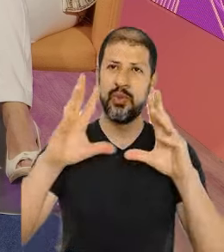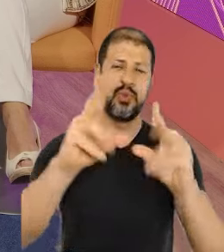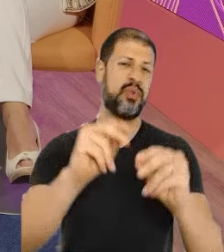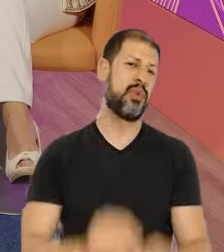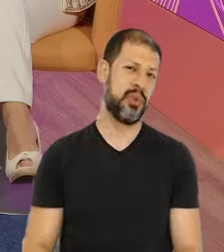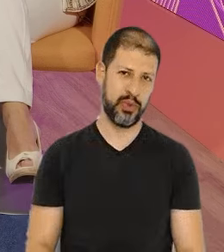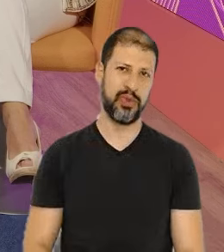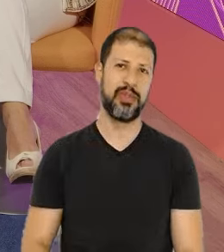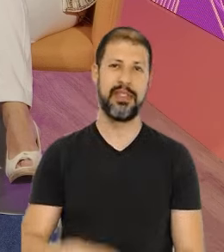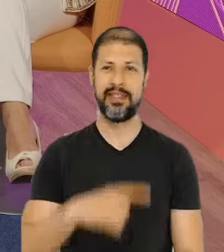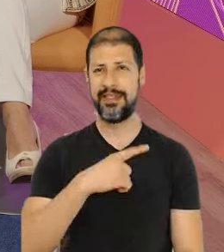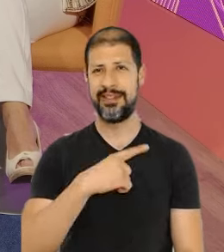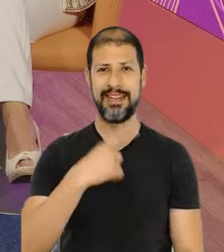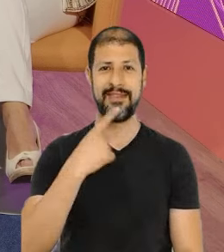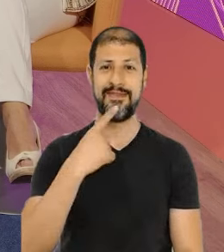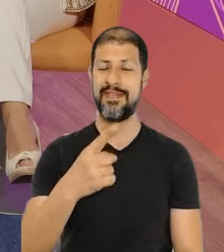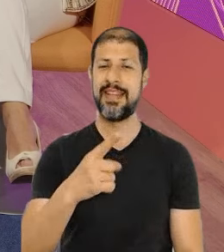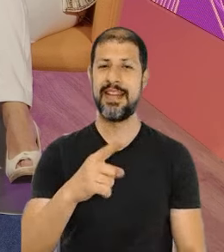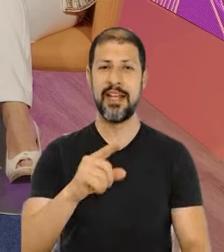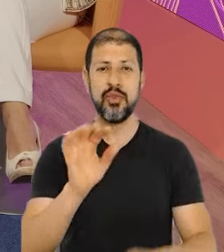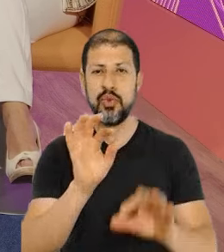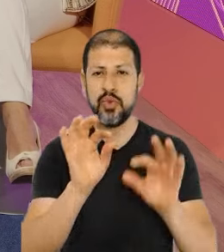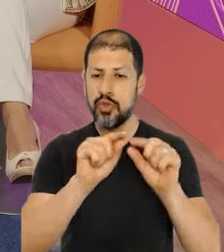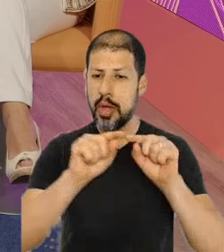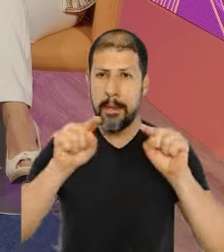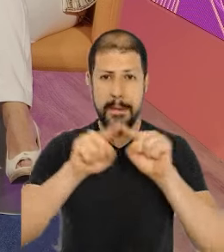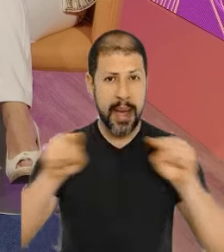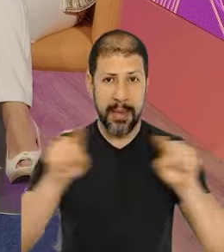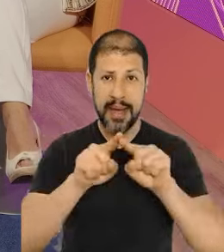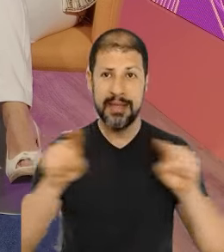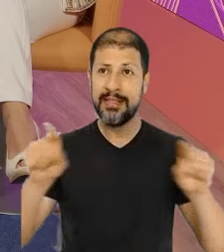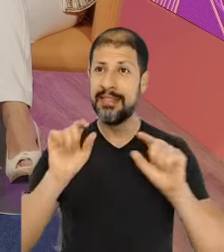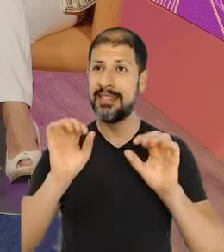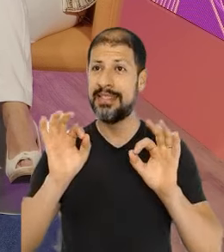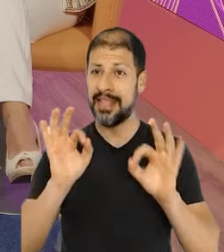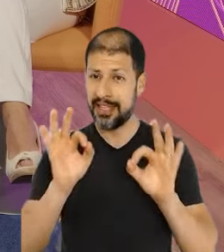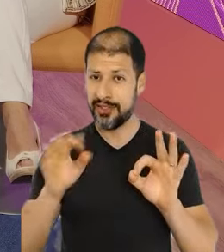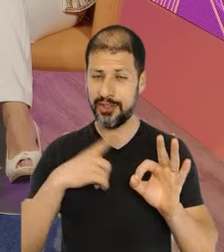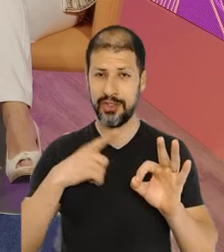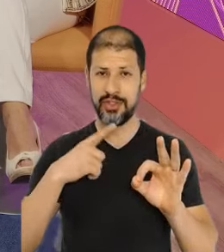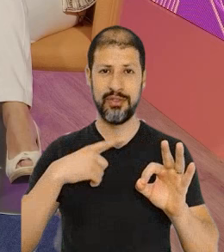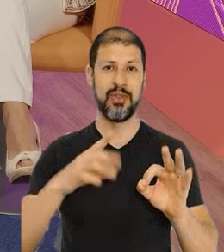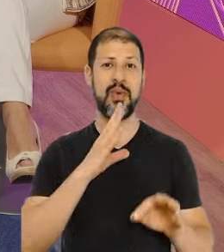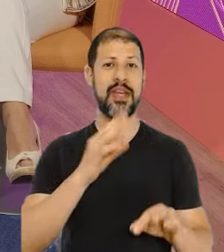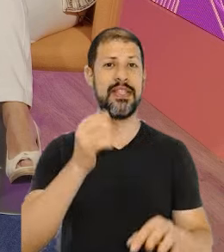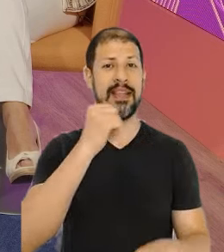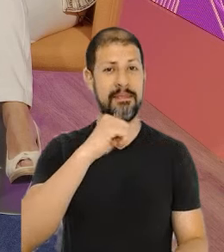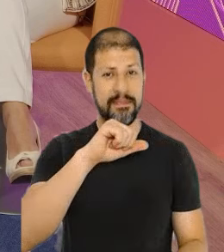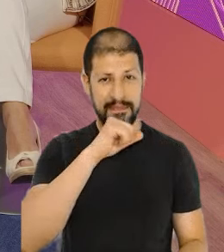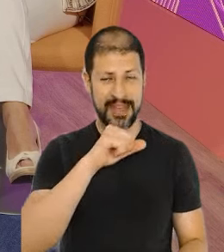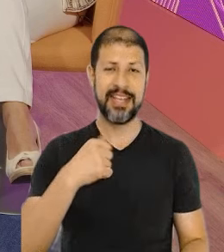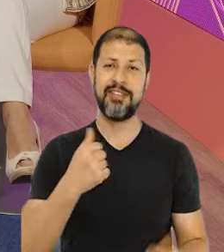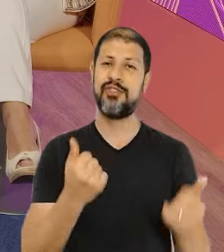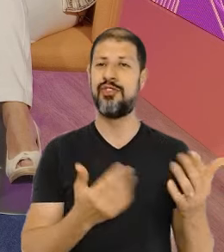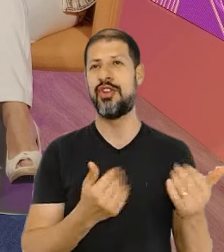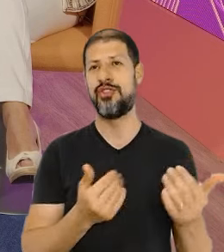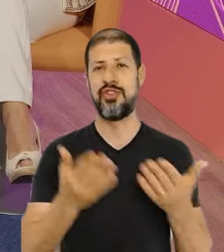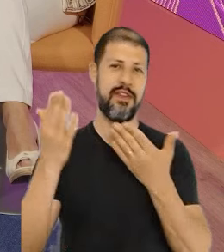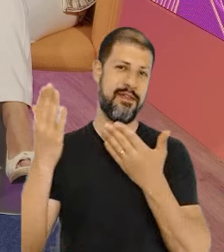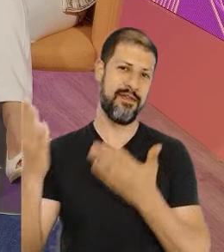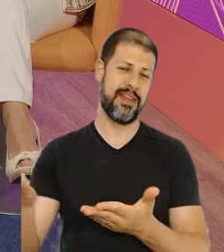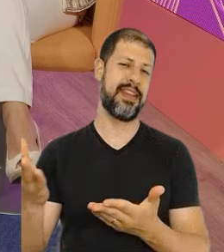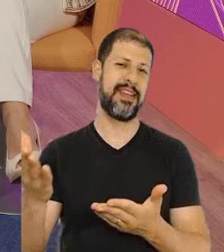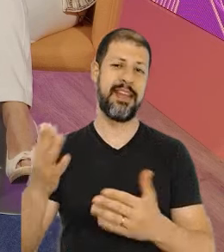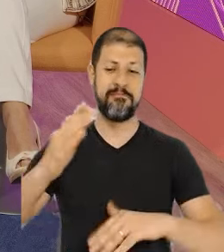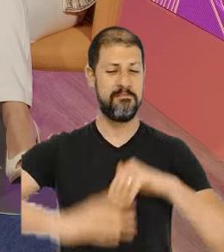ai que delícia e depois eles vão deixar tudo marcadinho aqui o endereço PR vocês conhecerem esta mãe e essa jovem aí